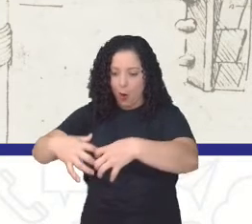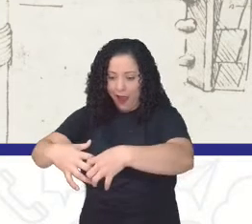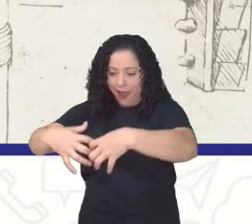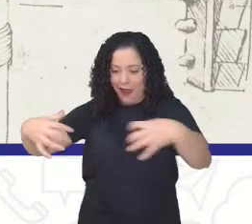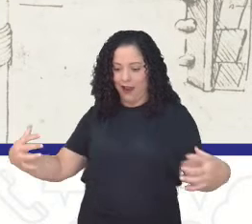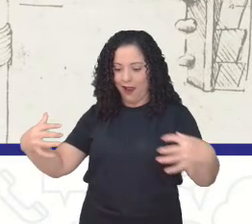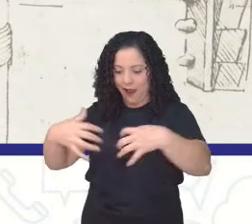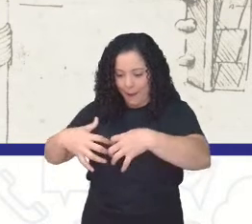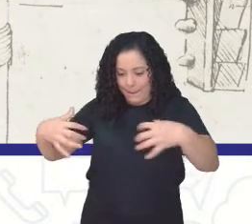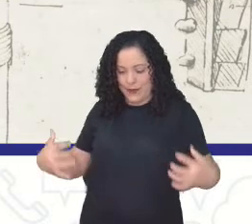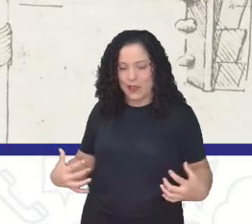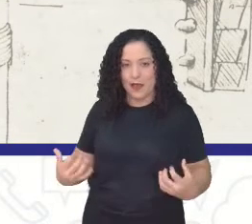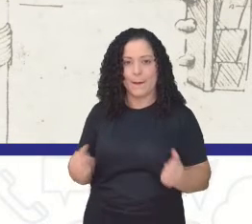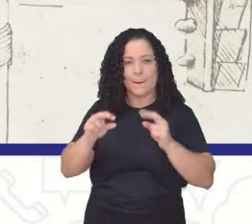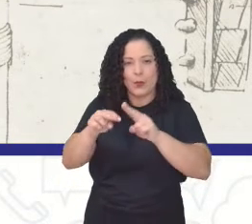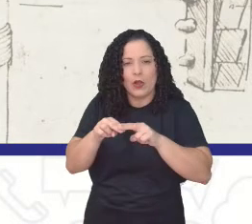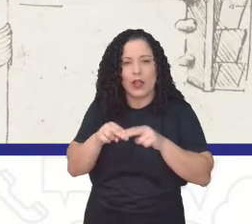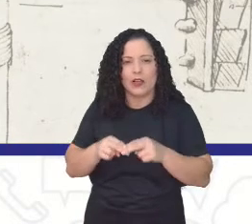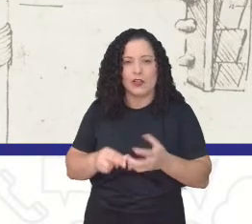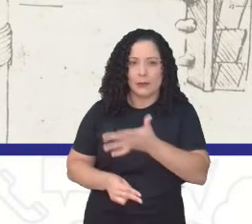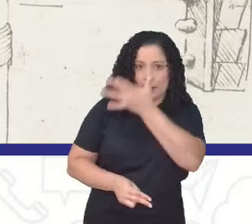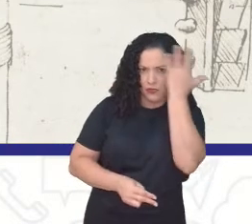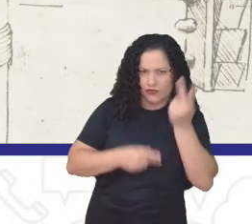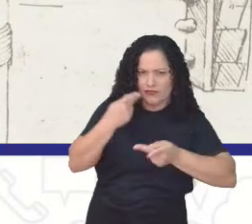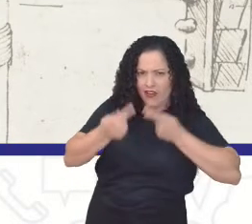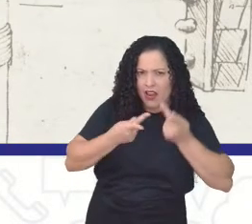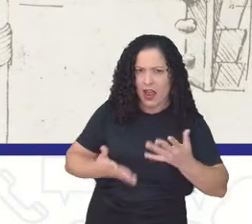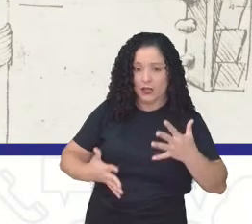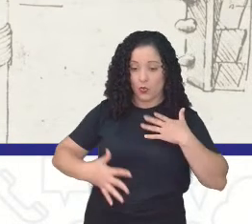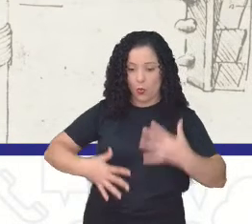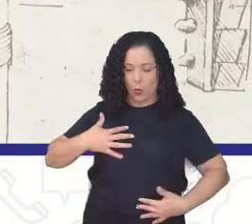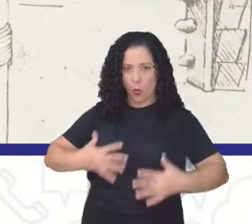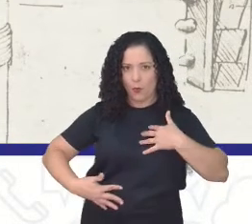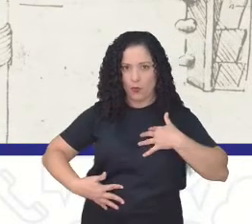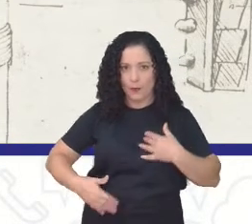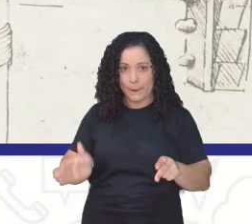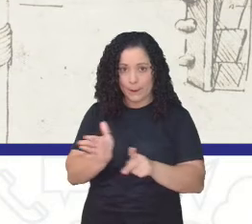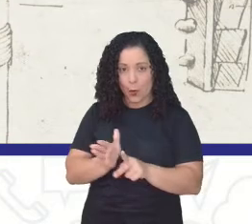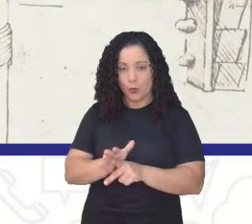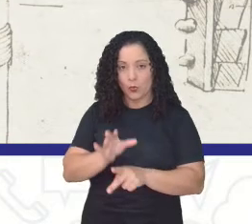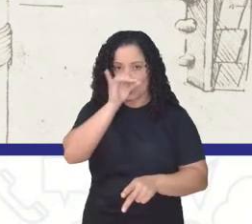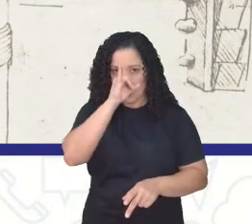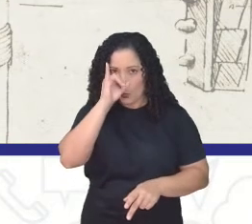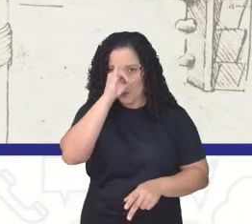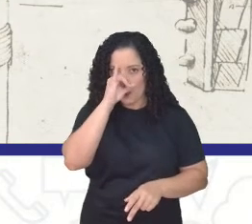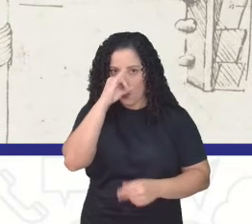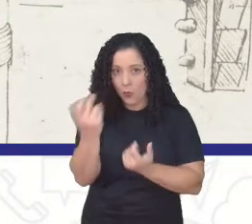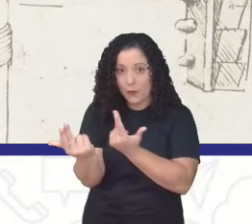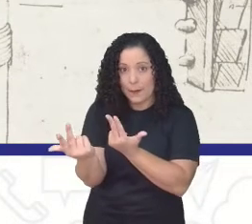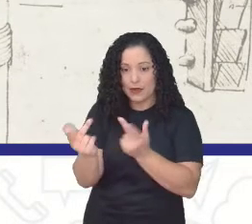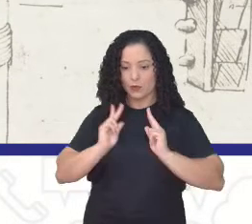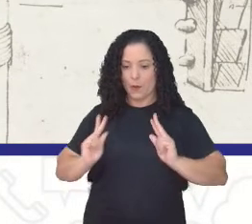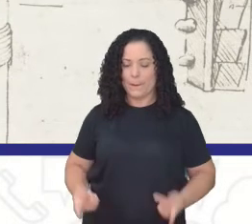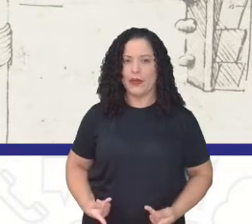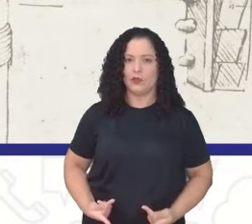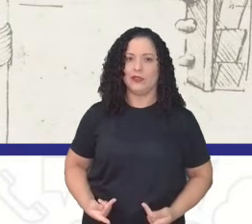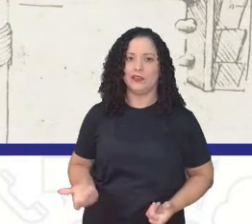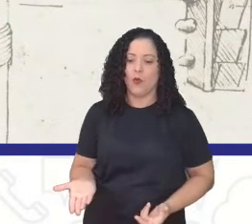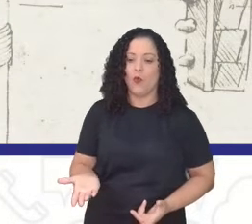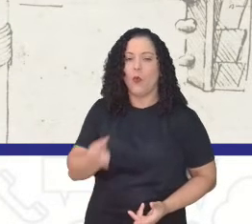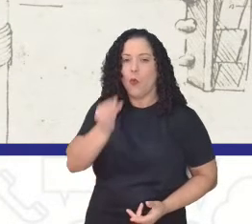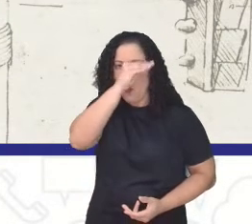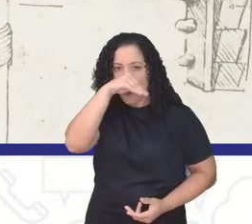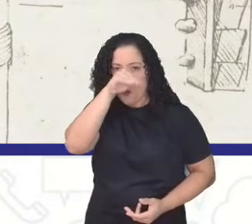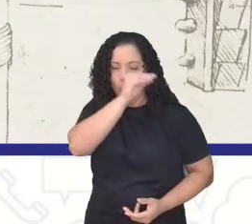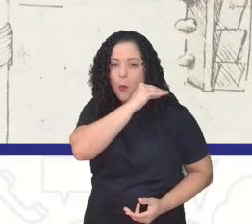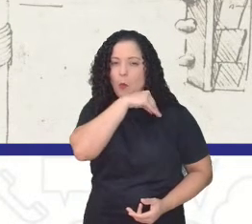sistema digestivo do porco ele é muito parecido com o do ser humano. Então você pegava, né, abria um porco, estudava ali e dizia,